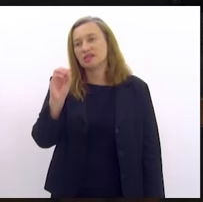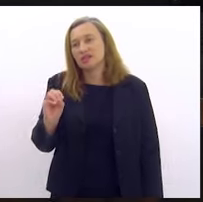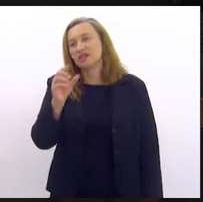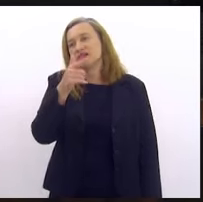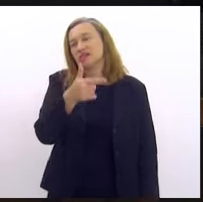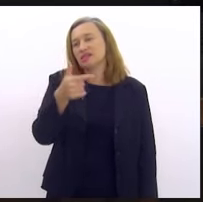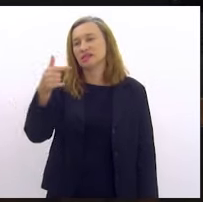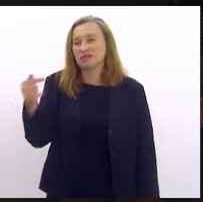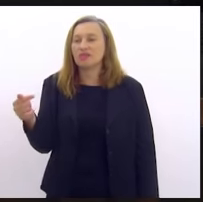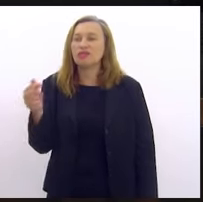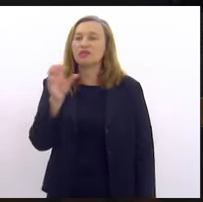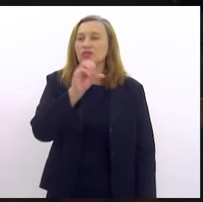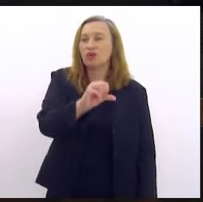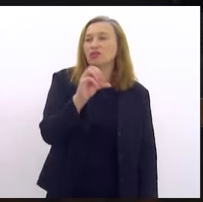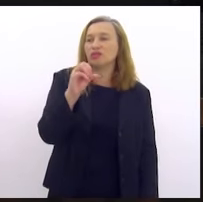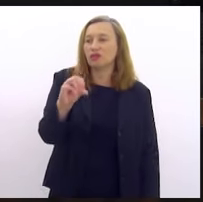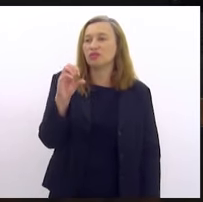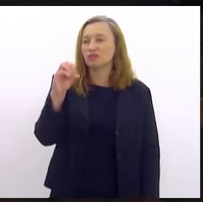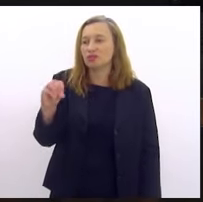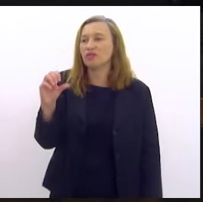660-A/19,